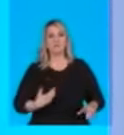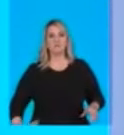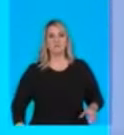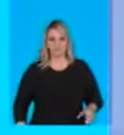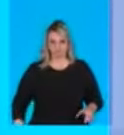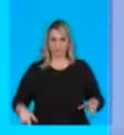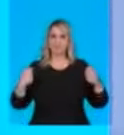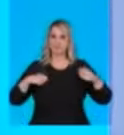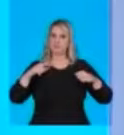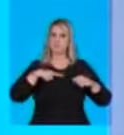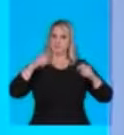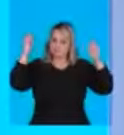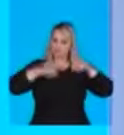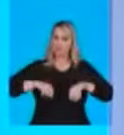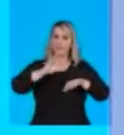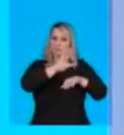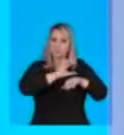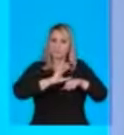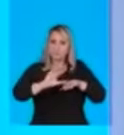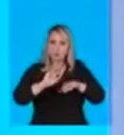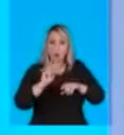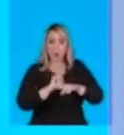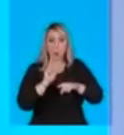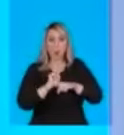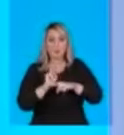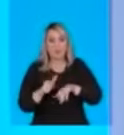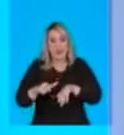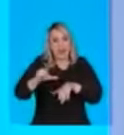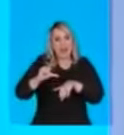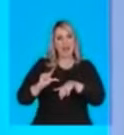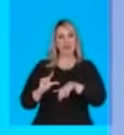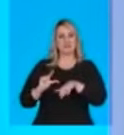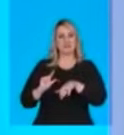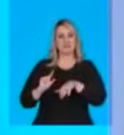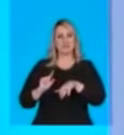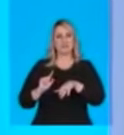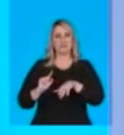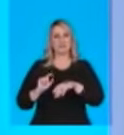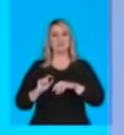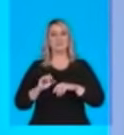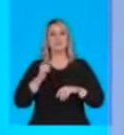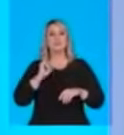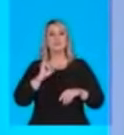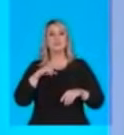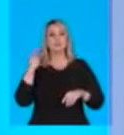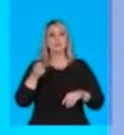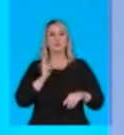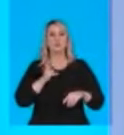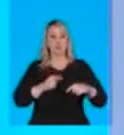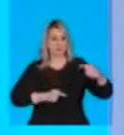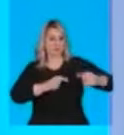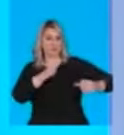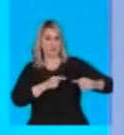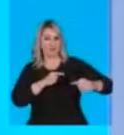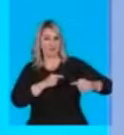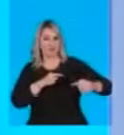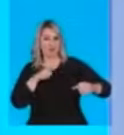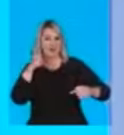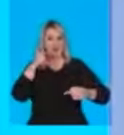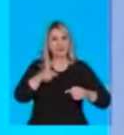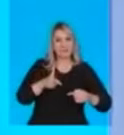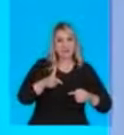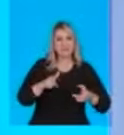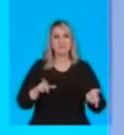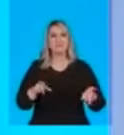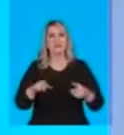capa de investimento preventivo e enquanto nós mantivermos Flávio o debate da criminalização a gente não faz